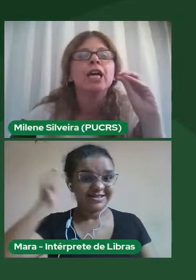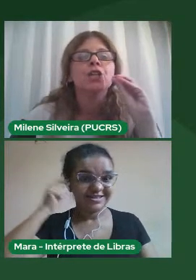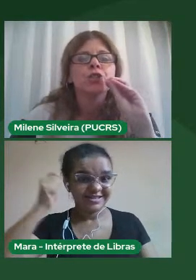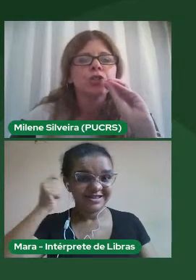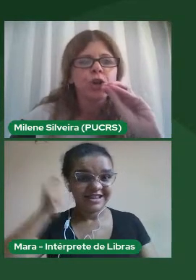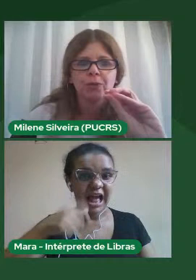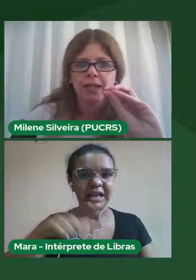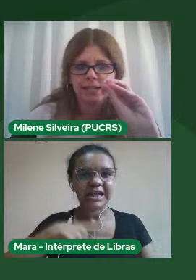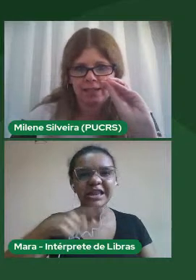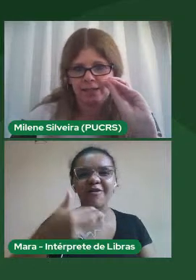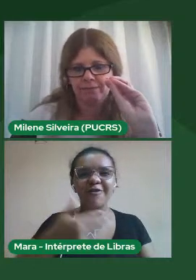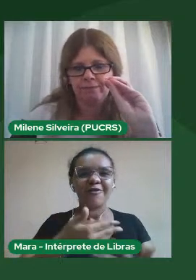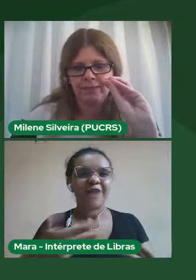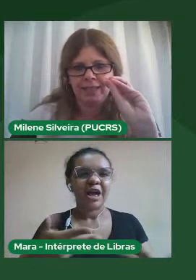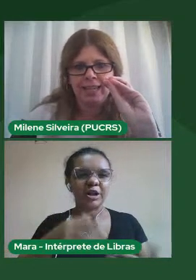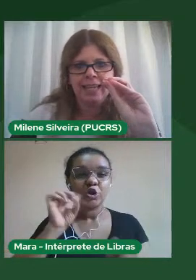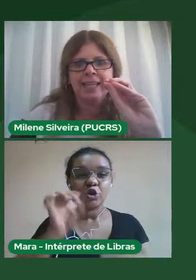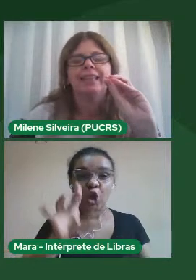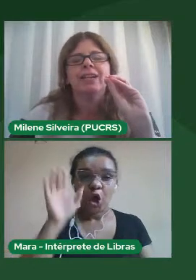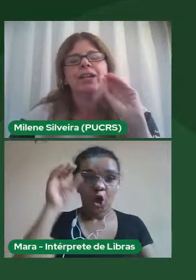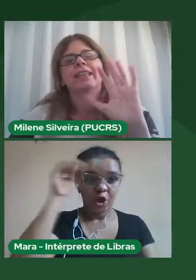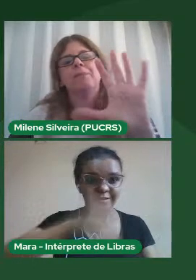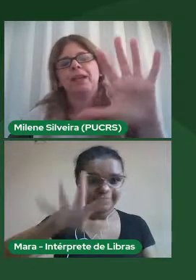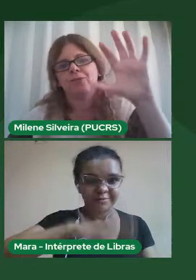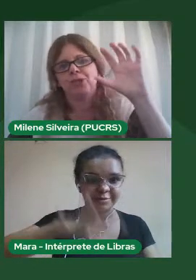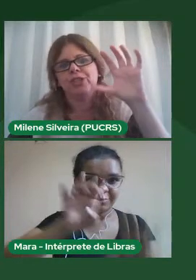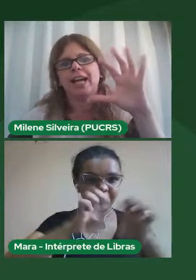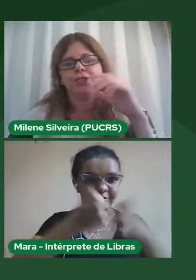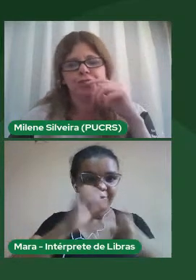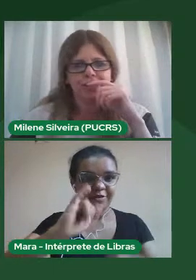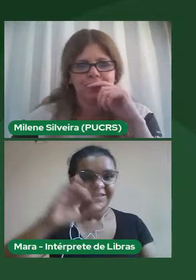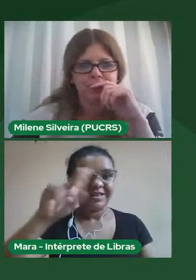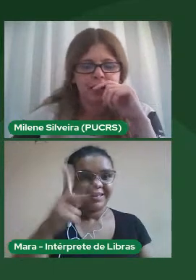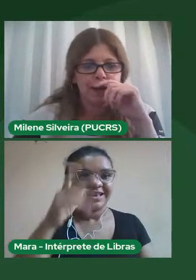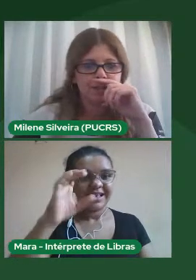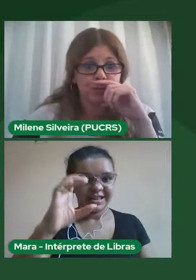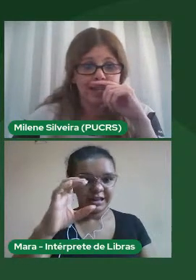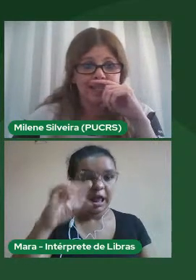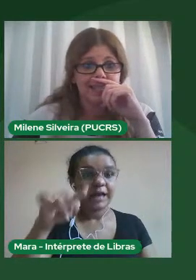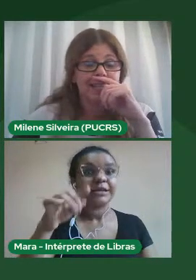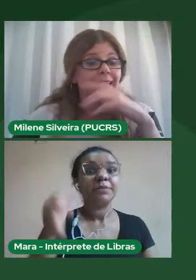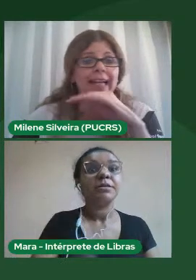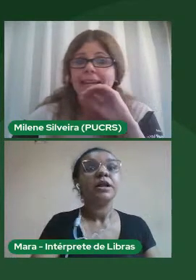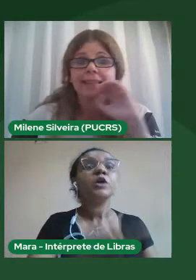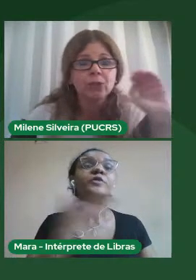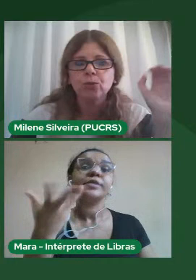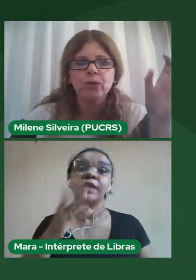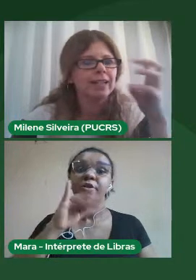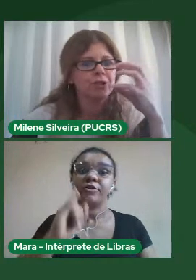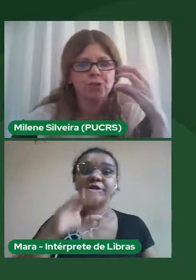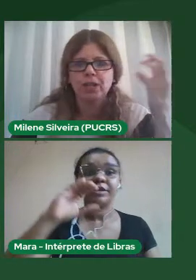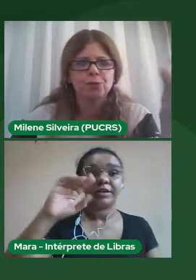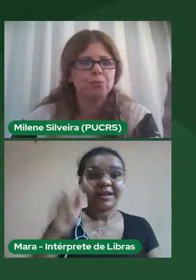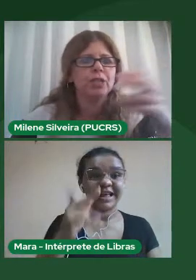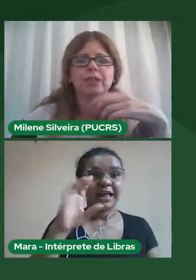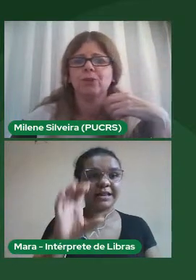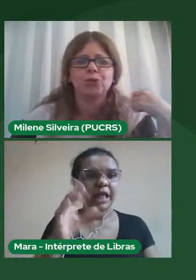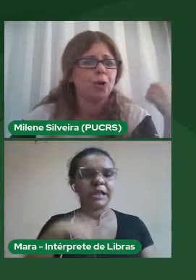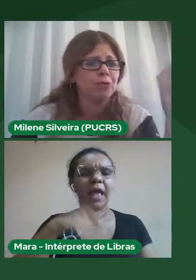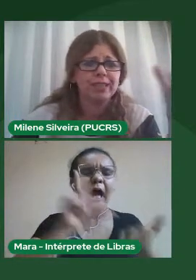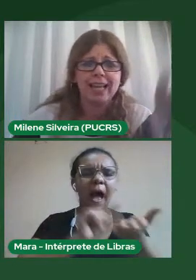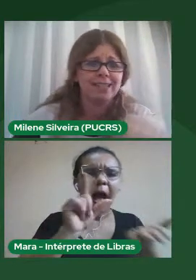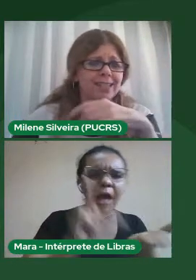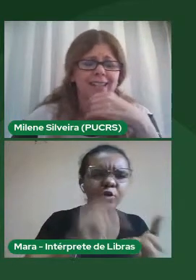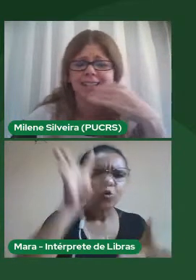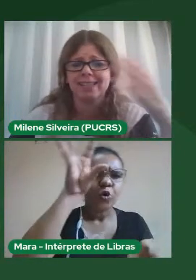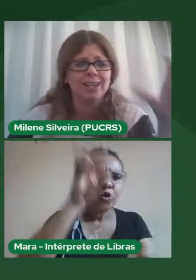coautores só no IHC. Então, aqui está pela quantidade de trabalhos no IHC. Entra tudo. Entra artigo resumido, entra